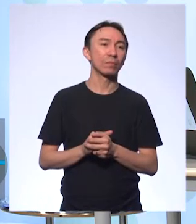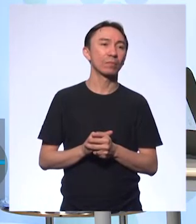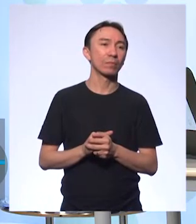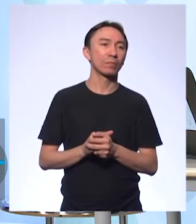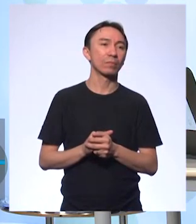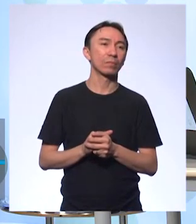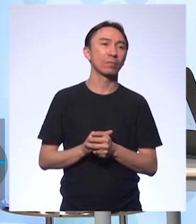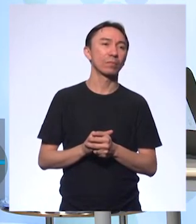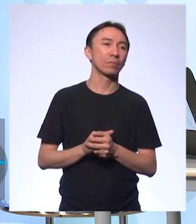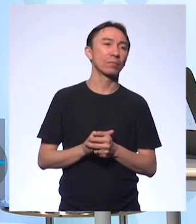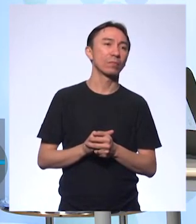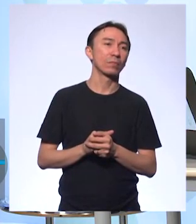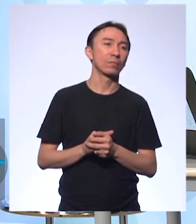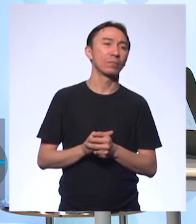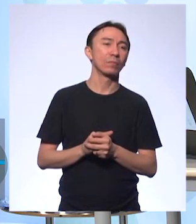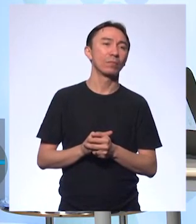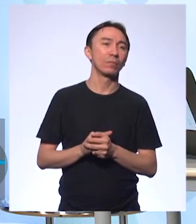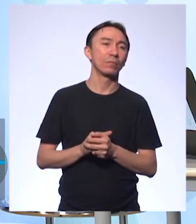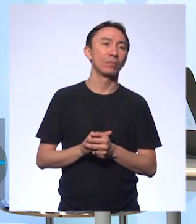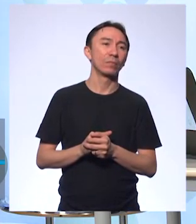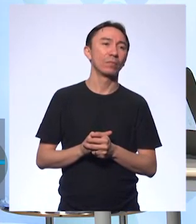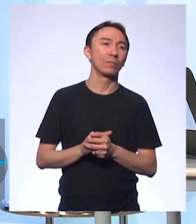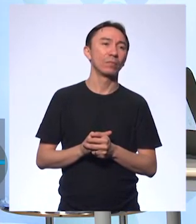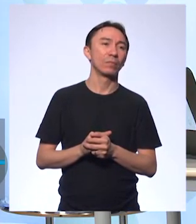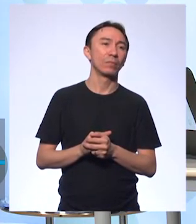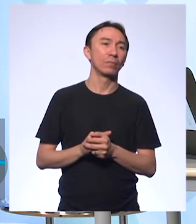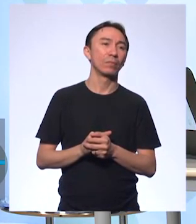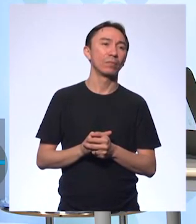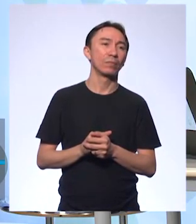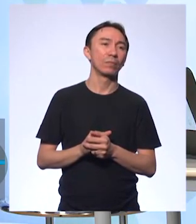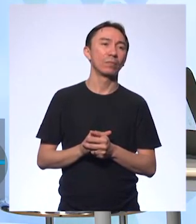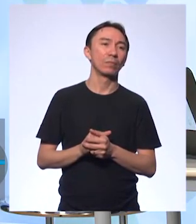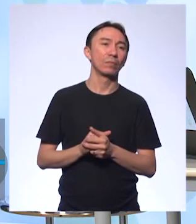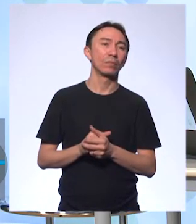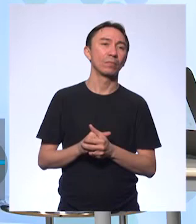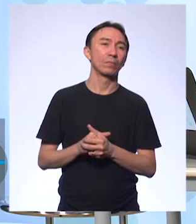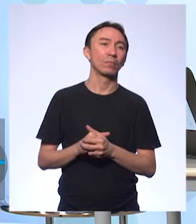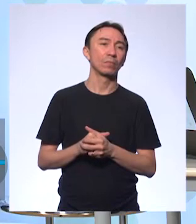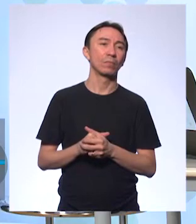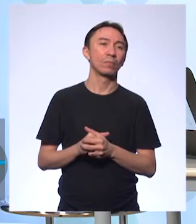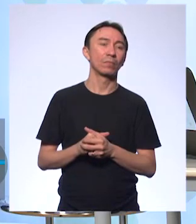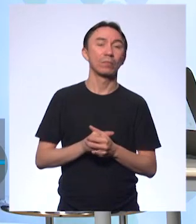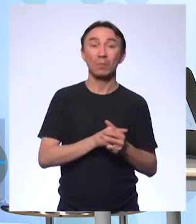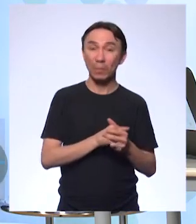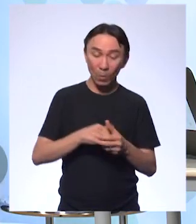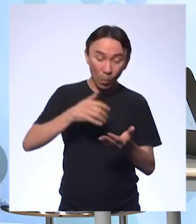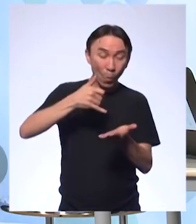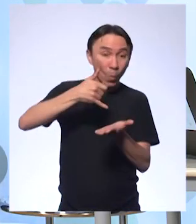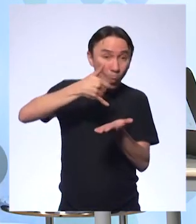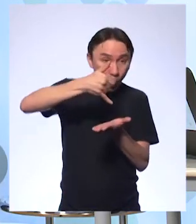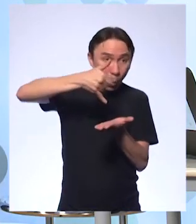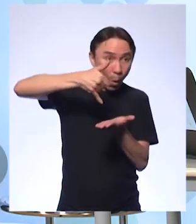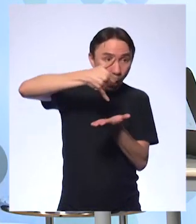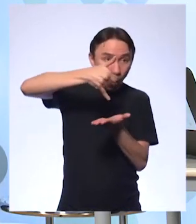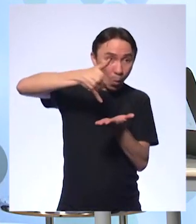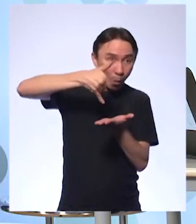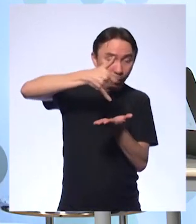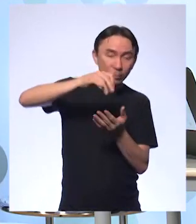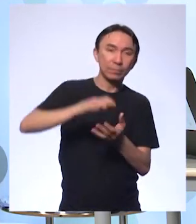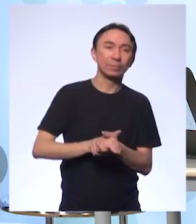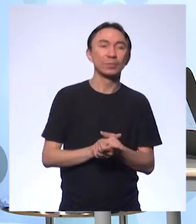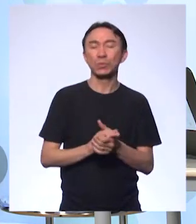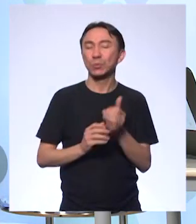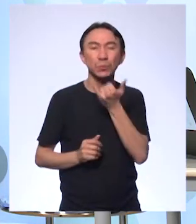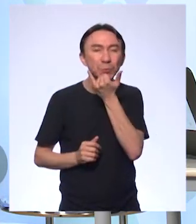Pensei que tinha apagado. Espera aí. Apagar tudo, voltar na minha canetinha. O óleo, ele é uma solução...